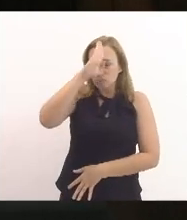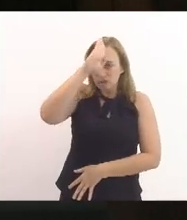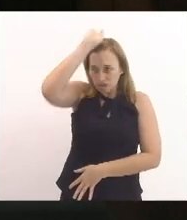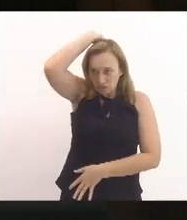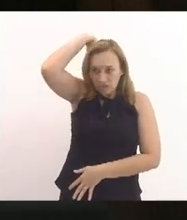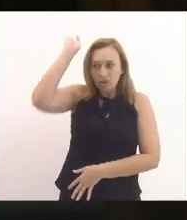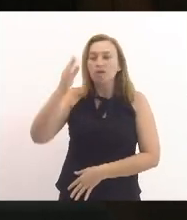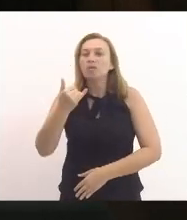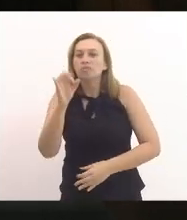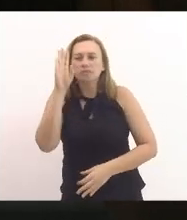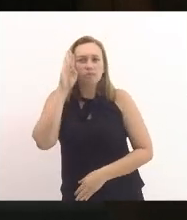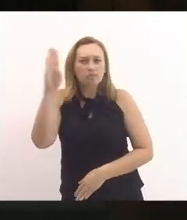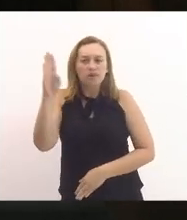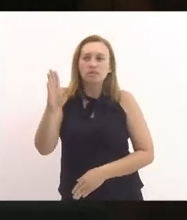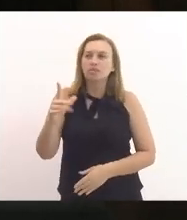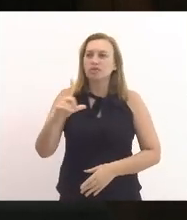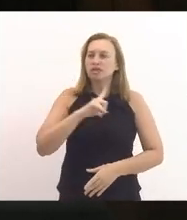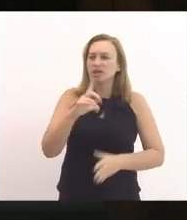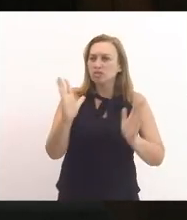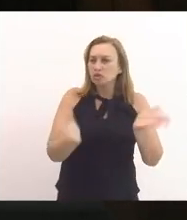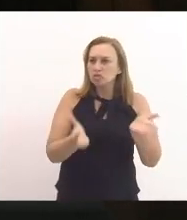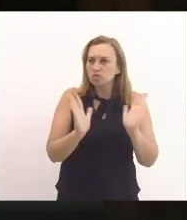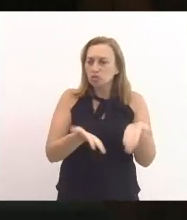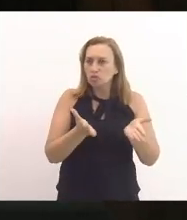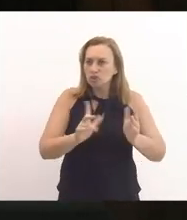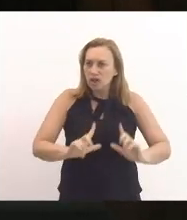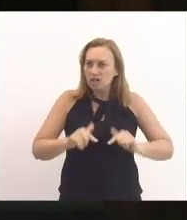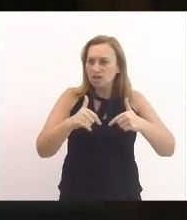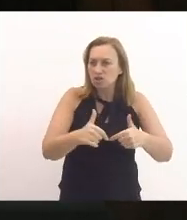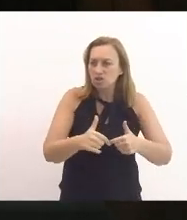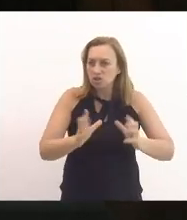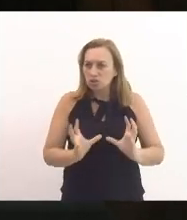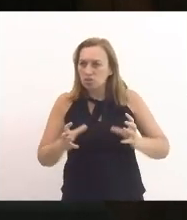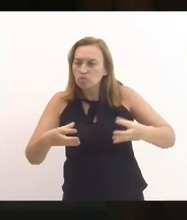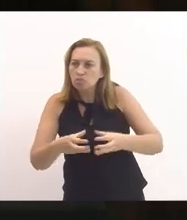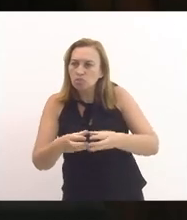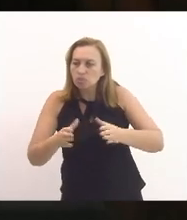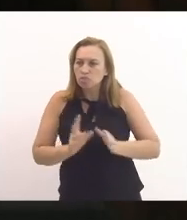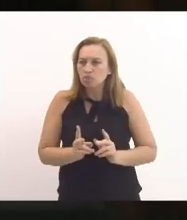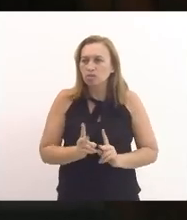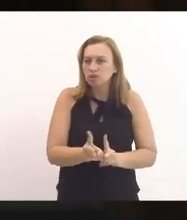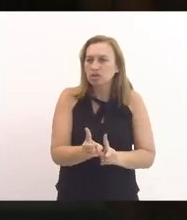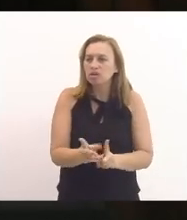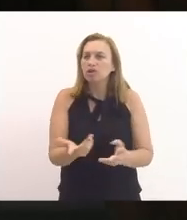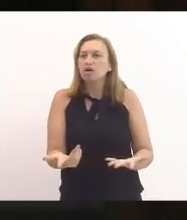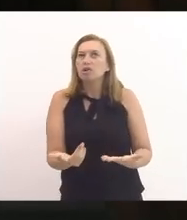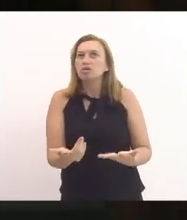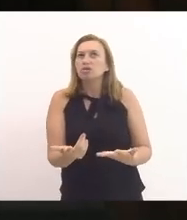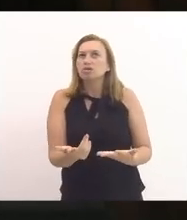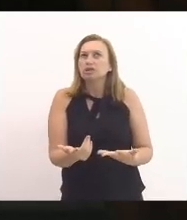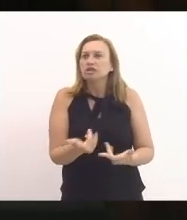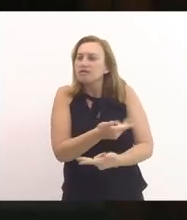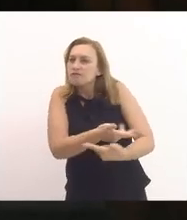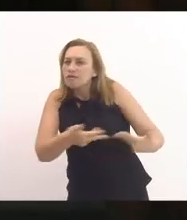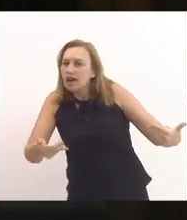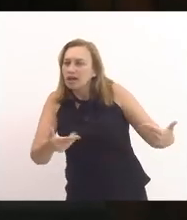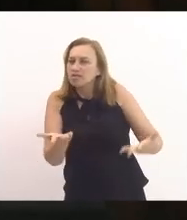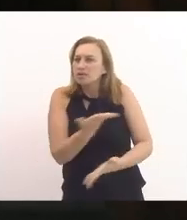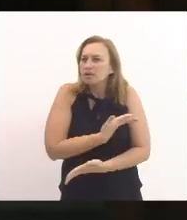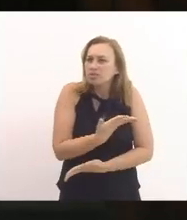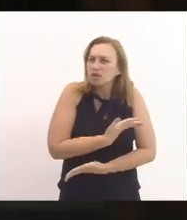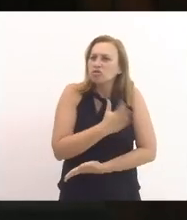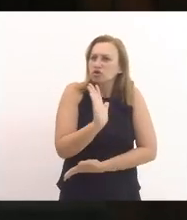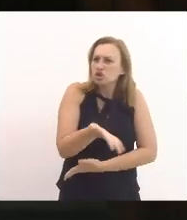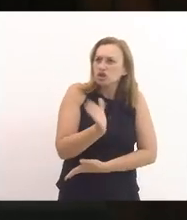principalmente porque temos hoje né ações individuais e coletivas em andamento com centenas de colegas